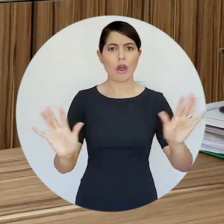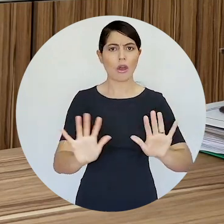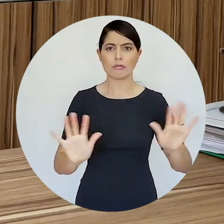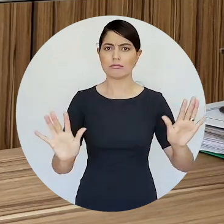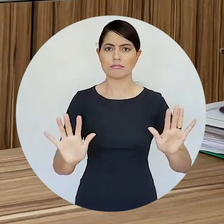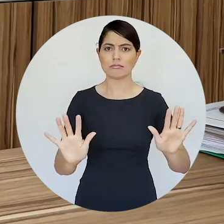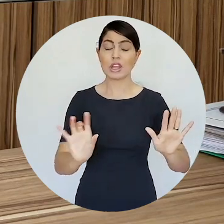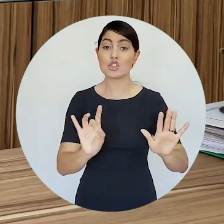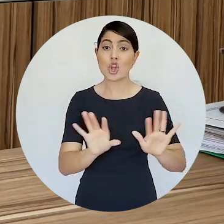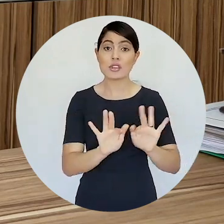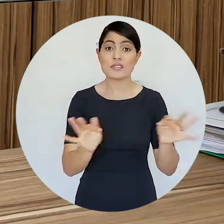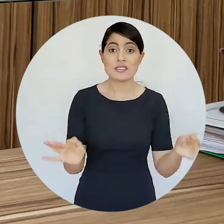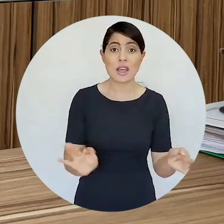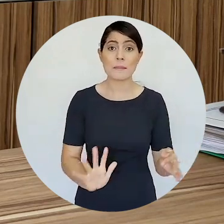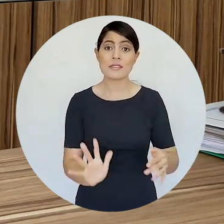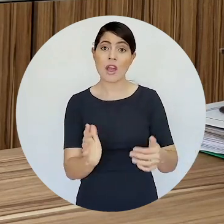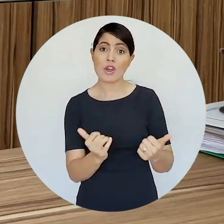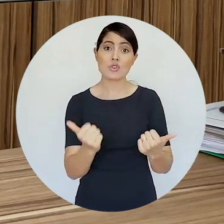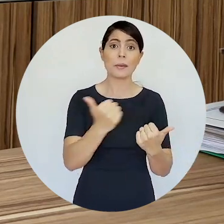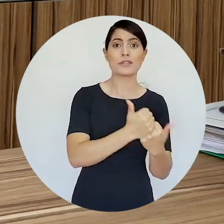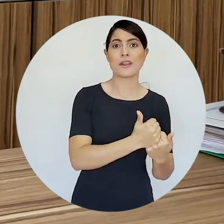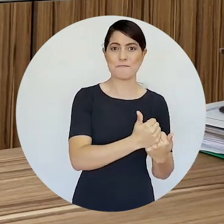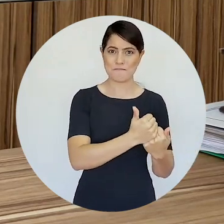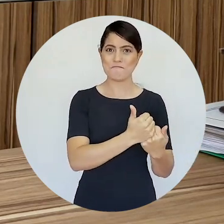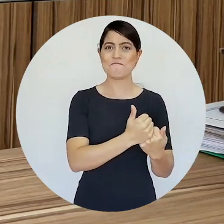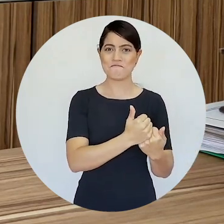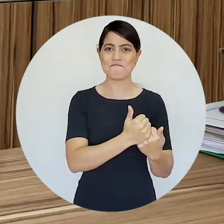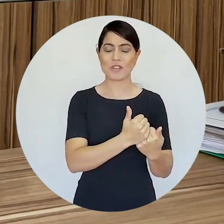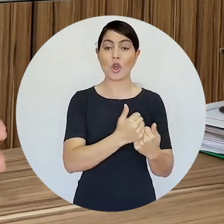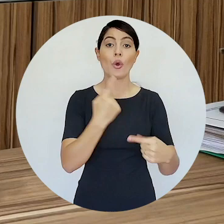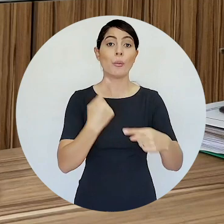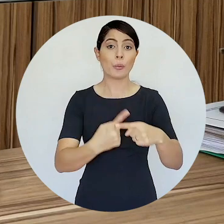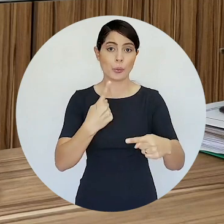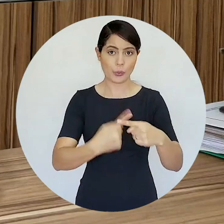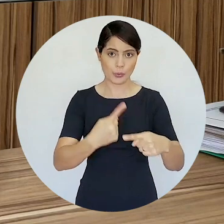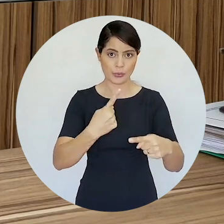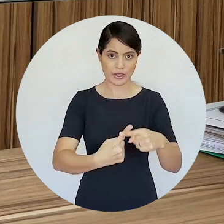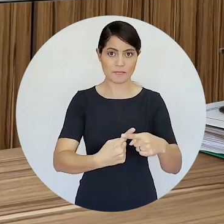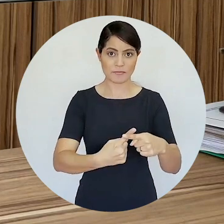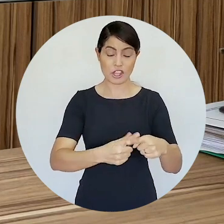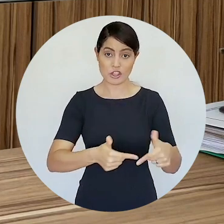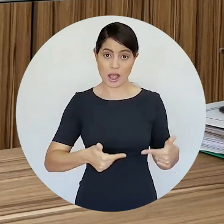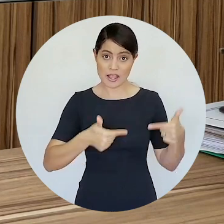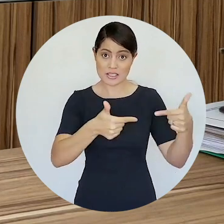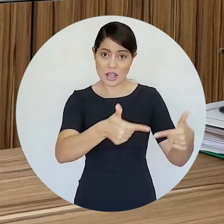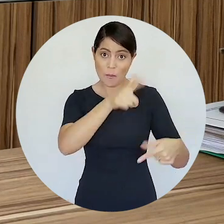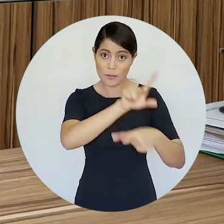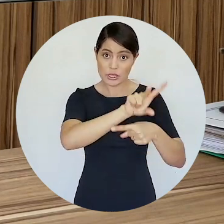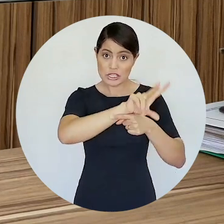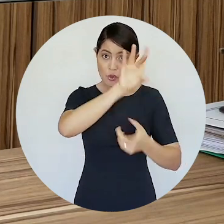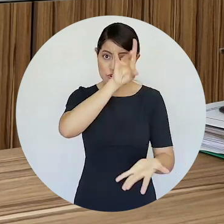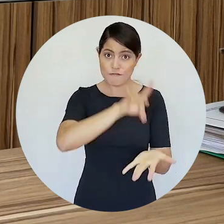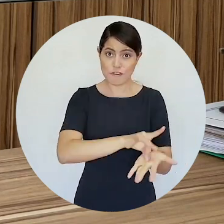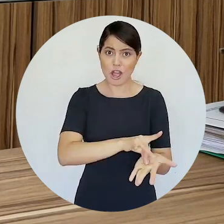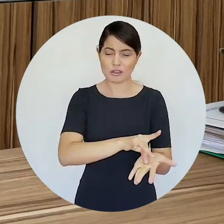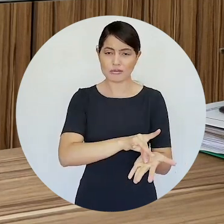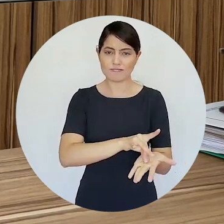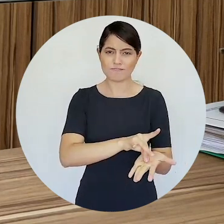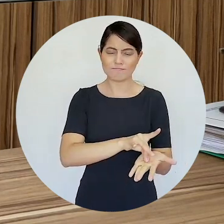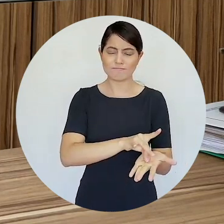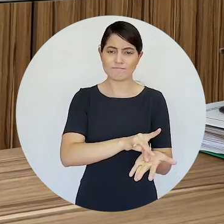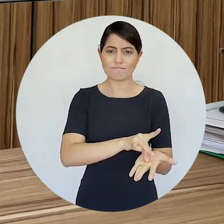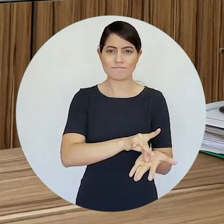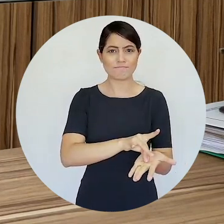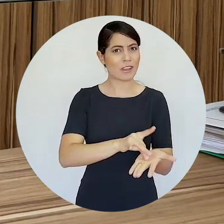gasto, Porque, assim, são poucas as formas que você tem de tornar efetiva essa